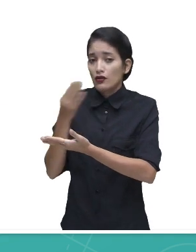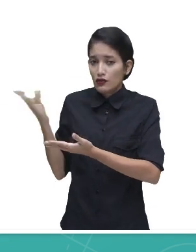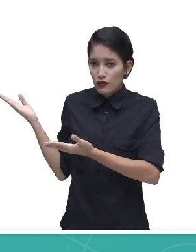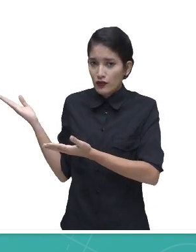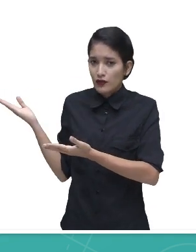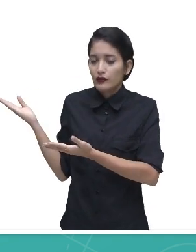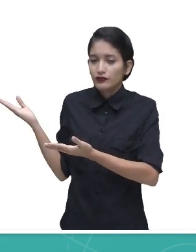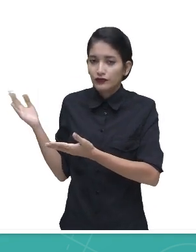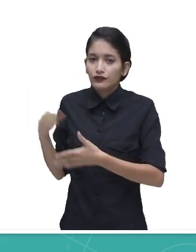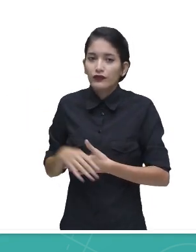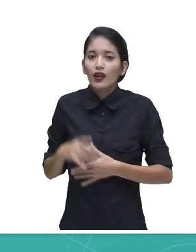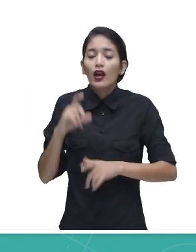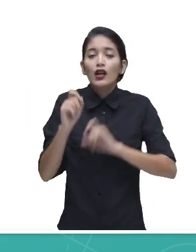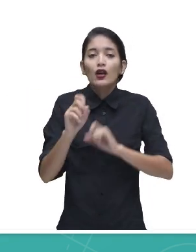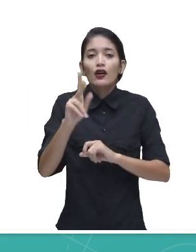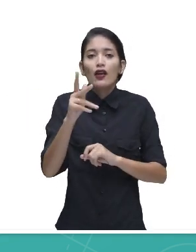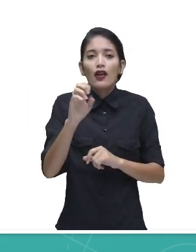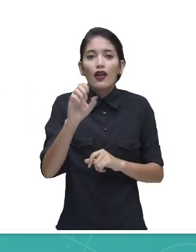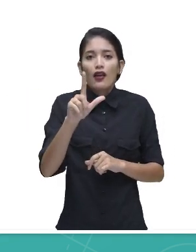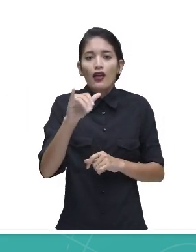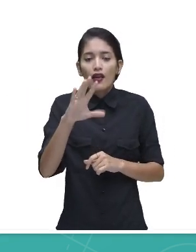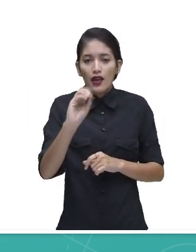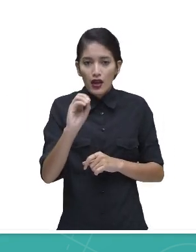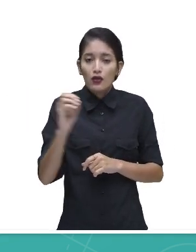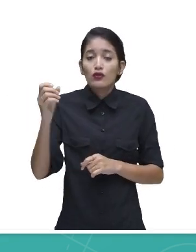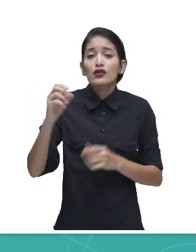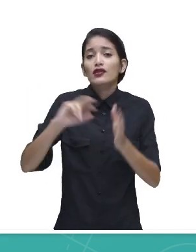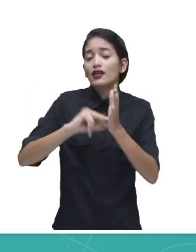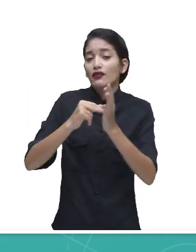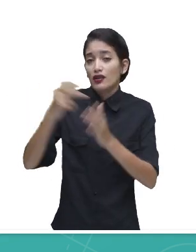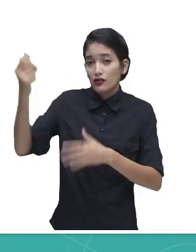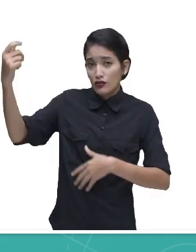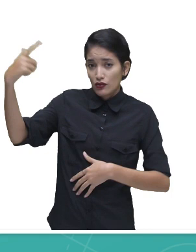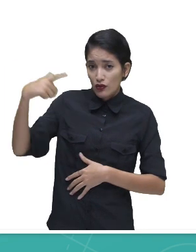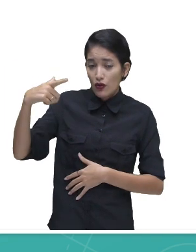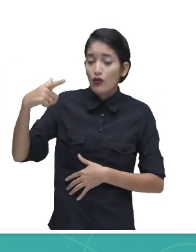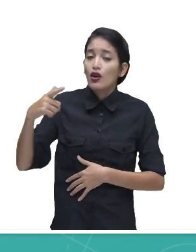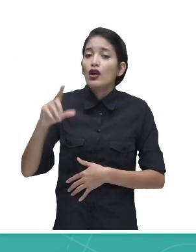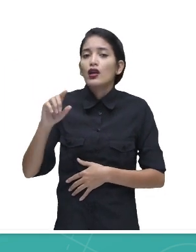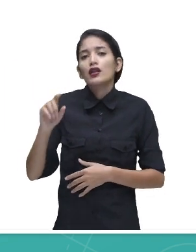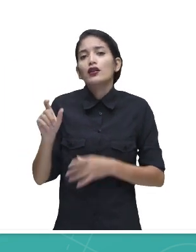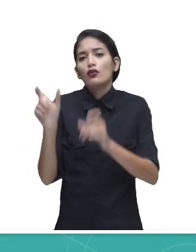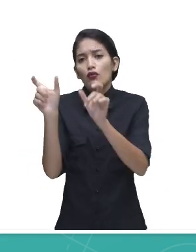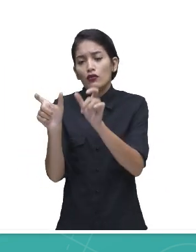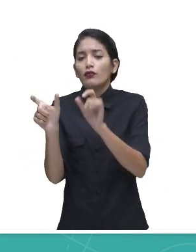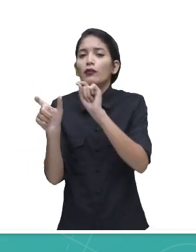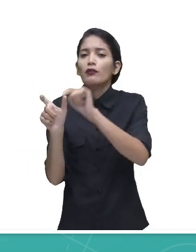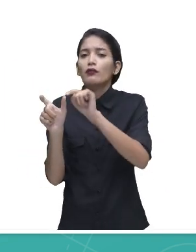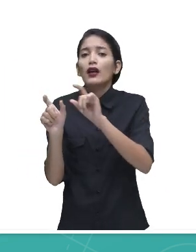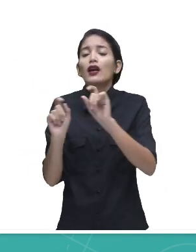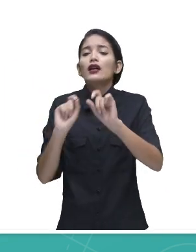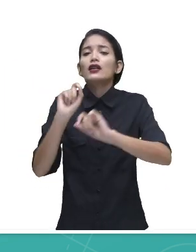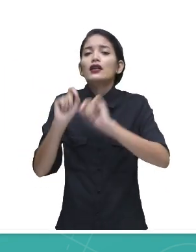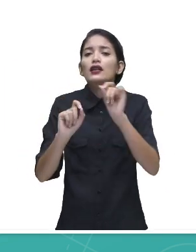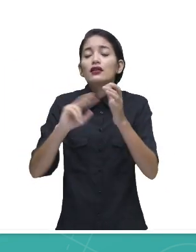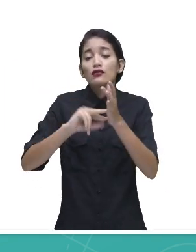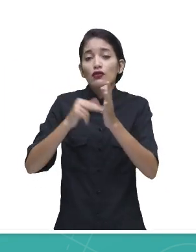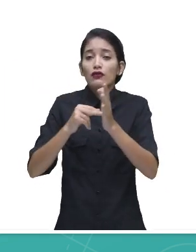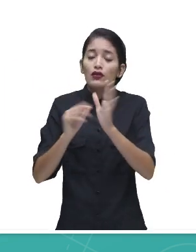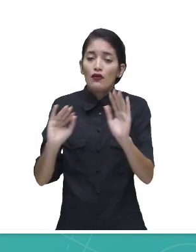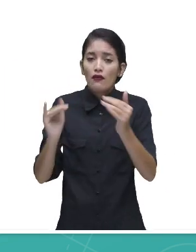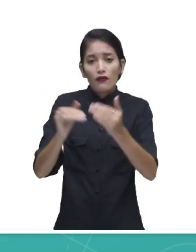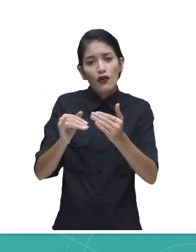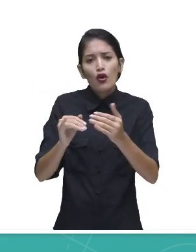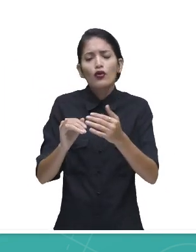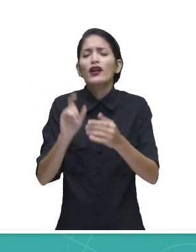gente, vem de hélio, que significa Sol, e o cêntrico, que significa centro. Então, nesse modelo,